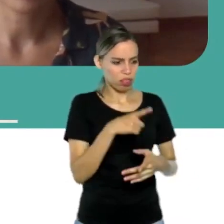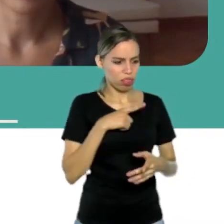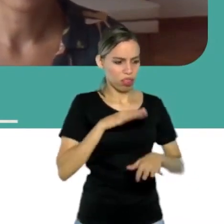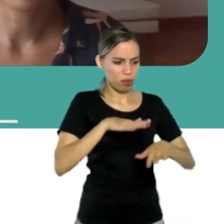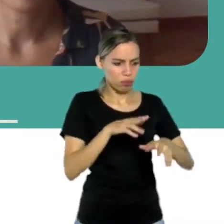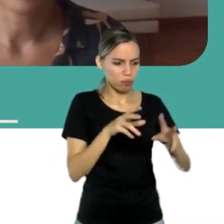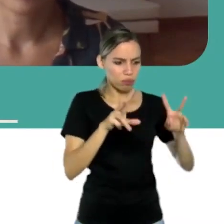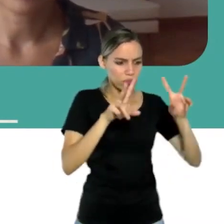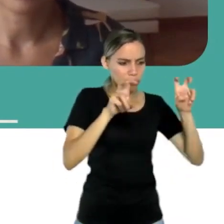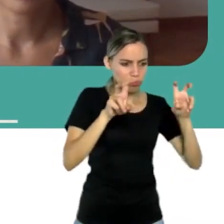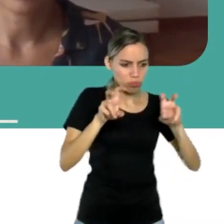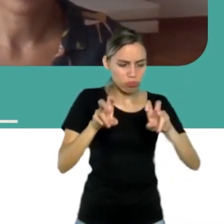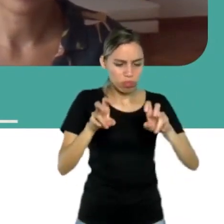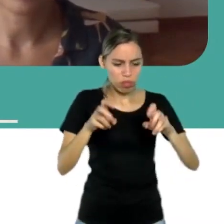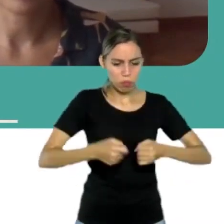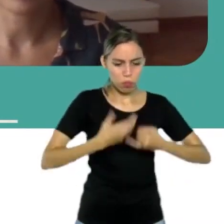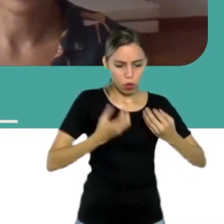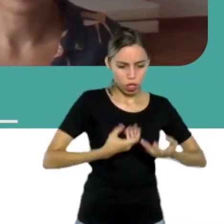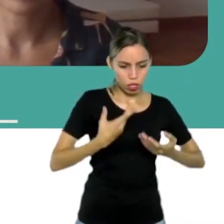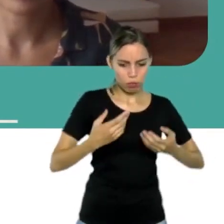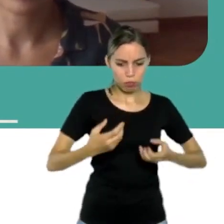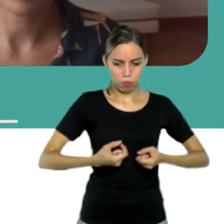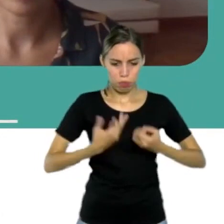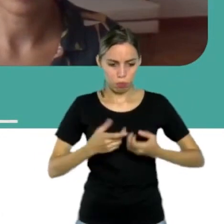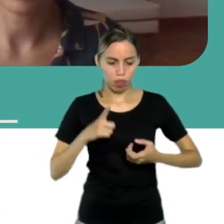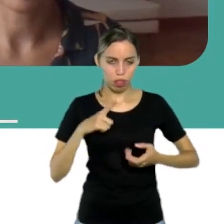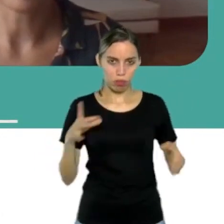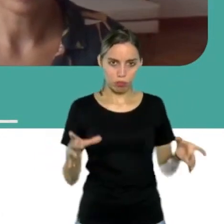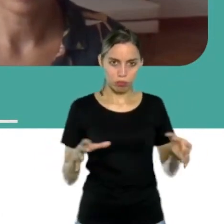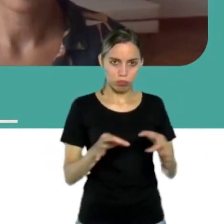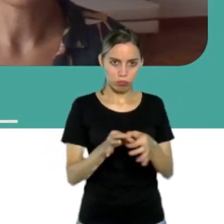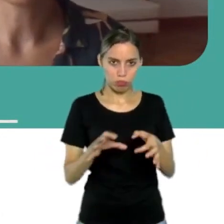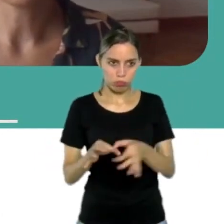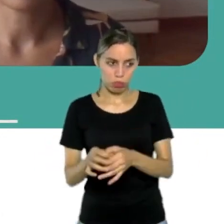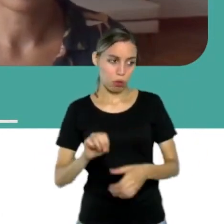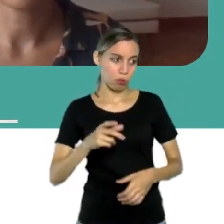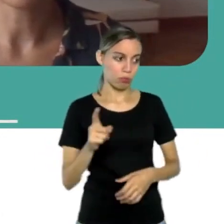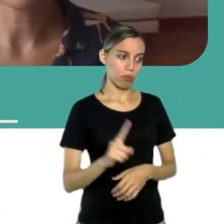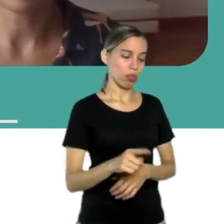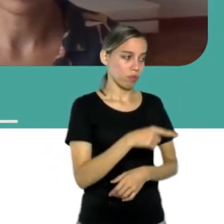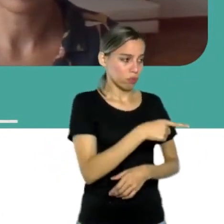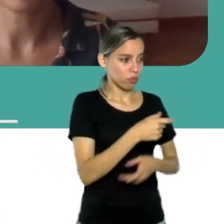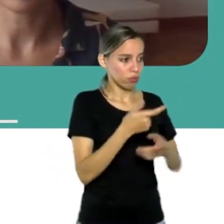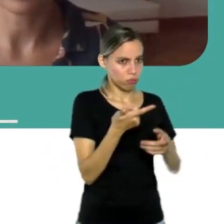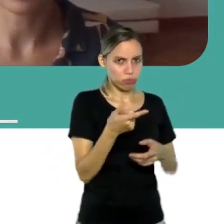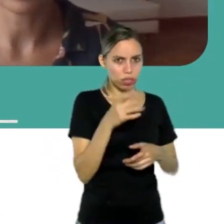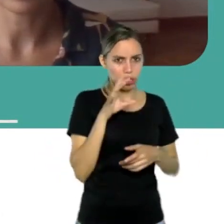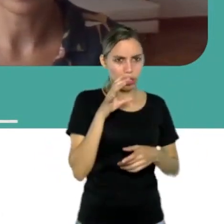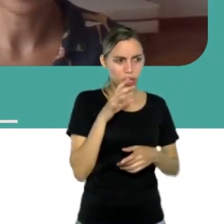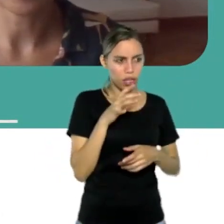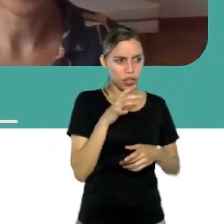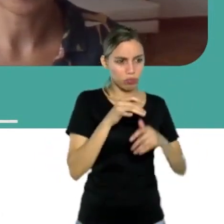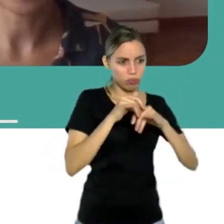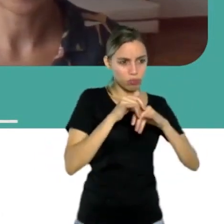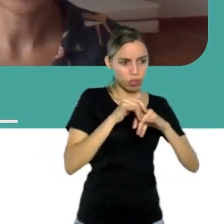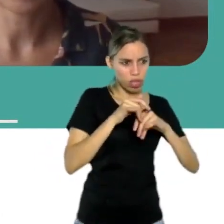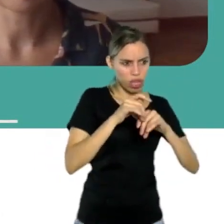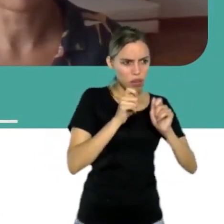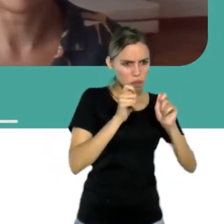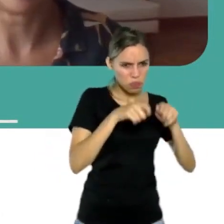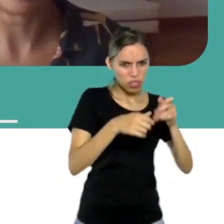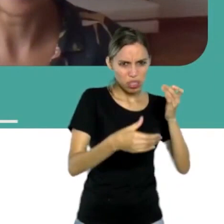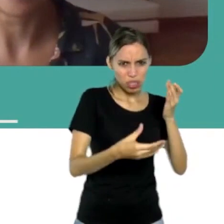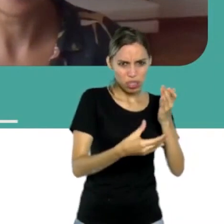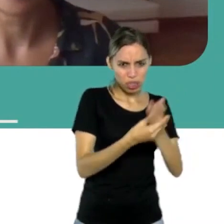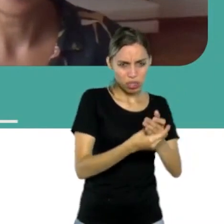assim, e falar um pouco de onde que as pessoas podem encontrar esse livro para comprar, porque ele é um luxo, viu, gente?